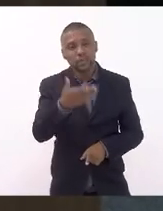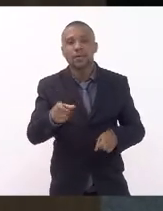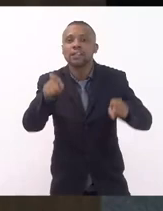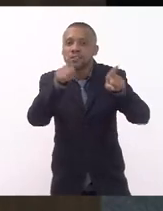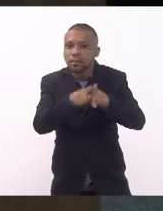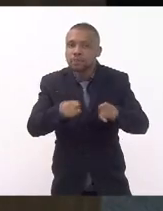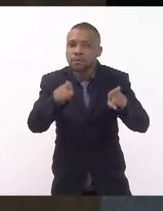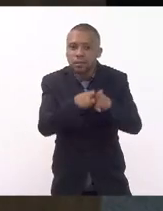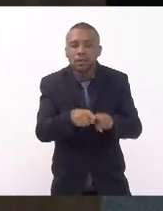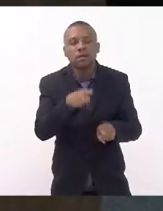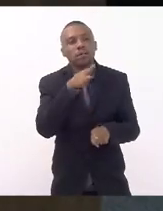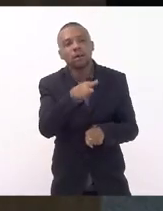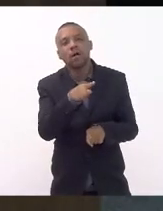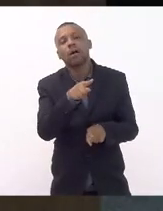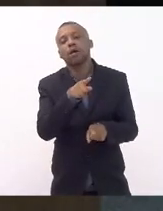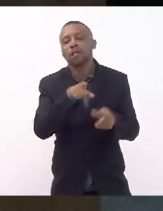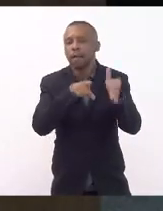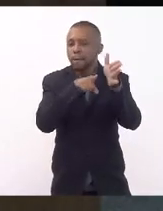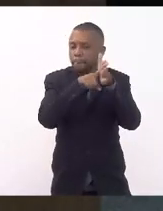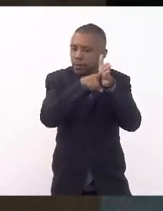também, né, buscou